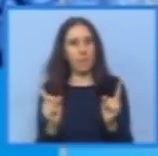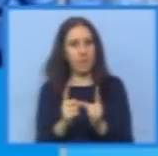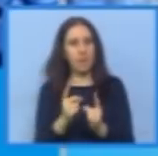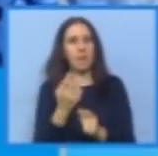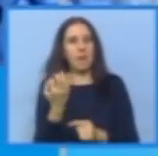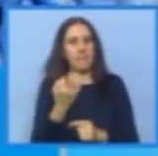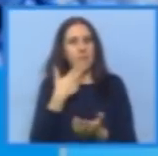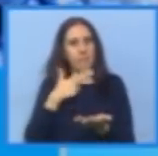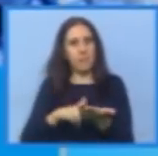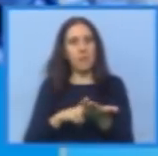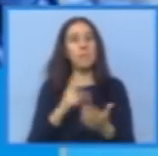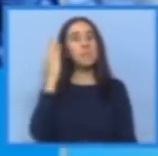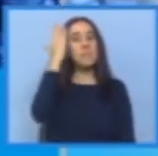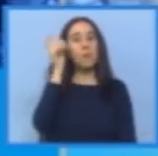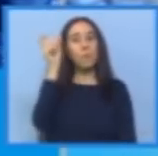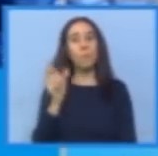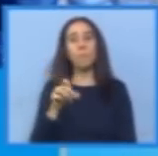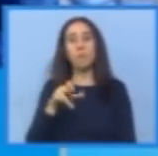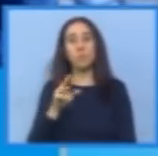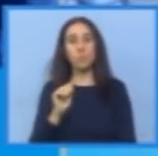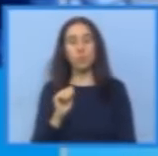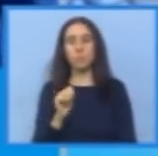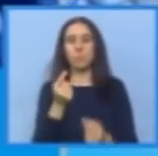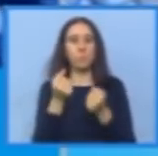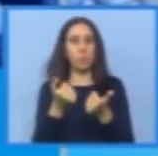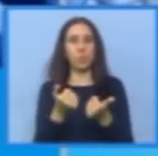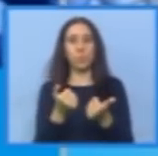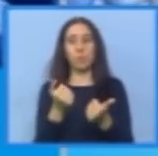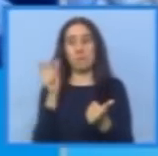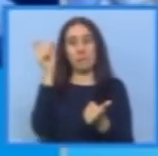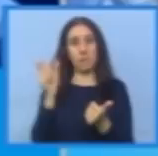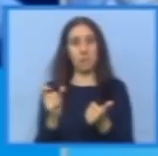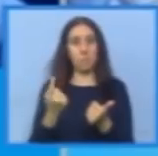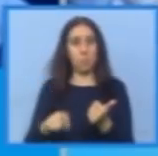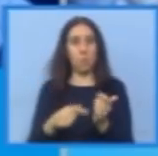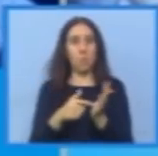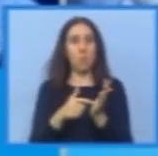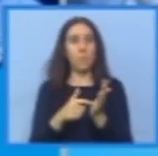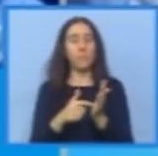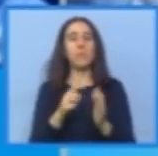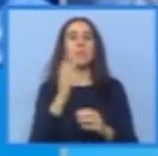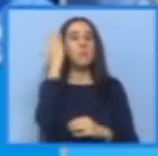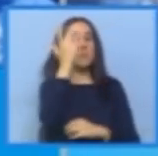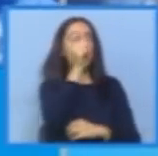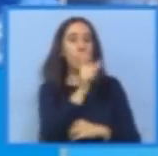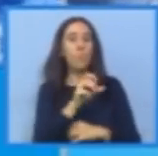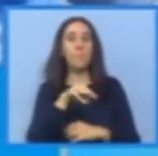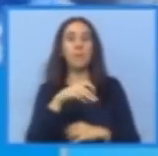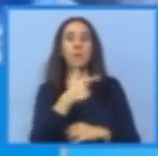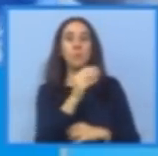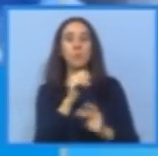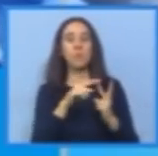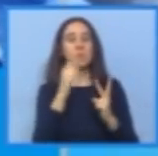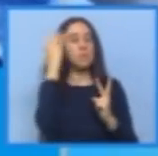verdade. São Marcos tem muito pouco que só apareça nele. São Mateus e São Lucas